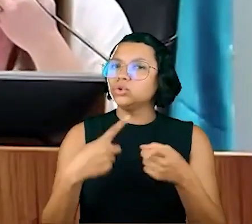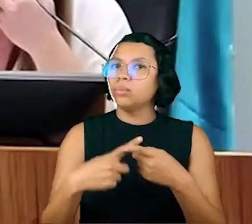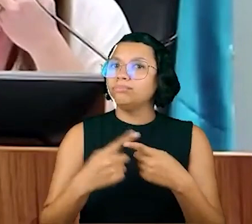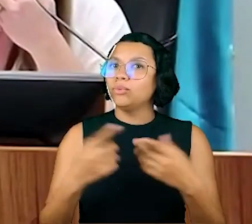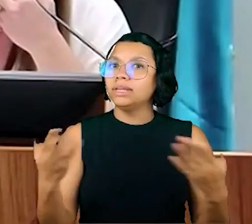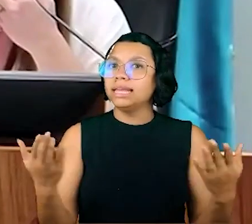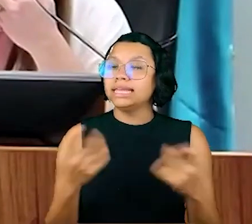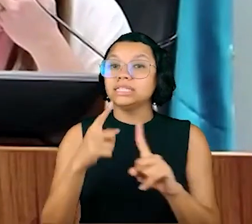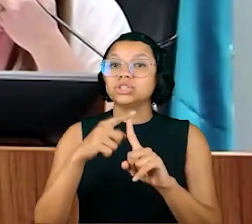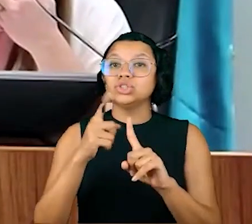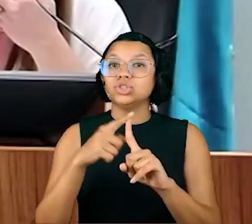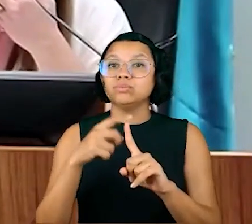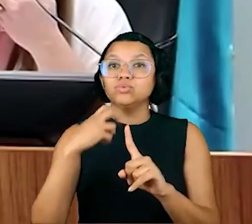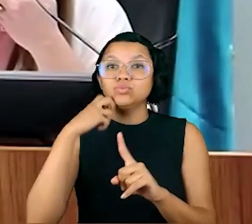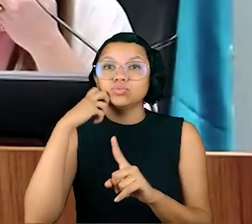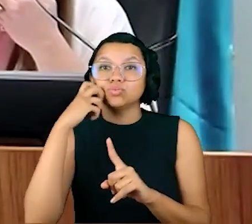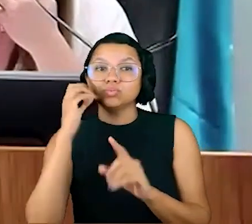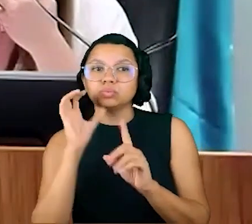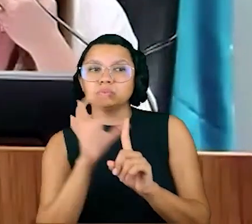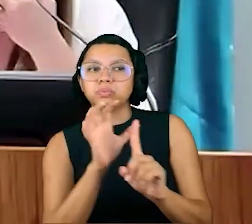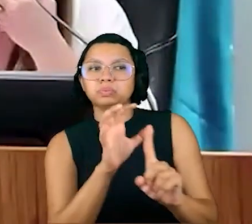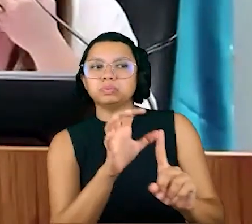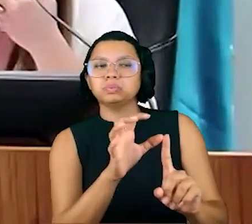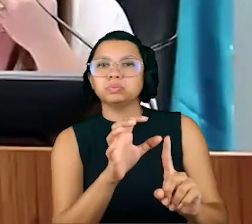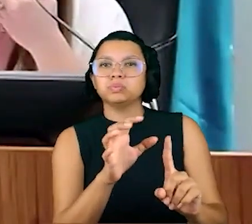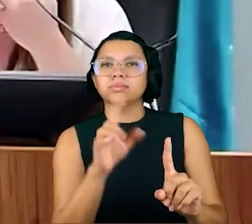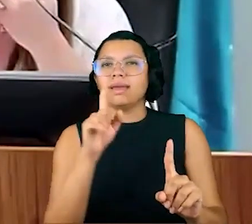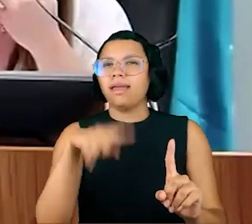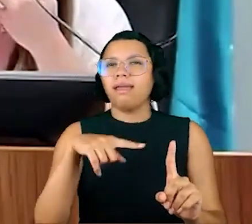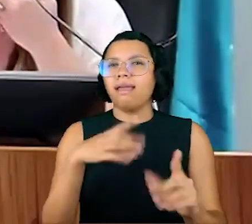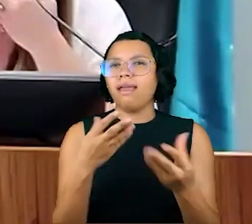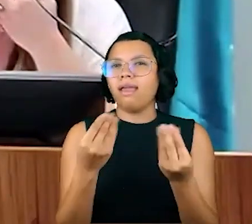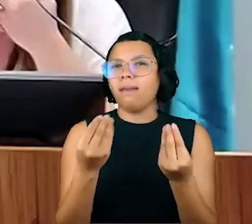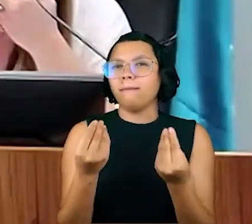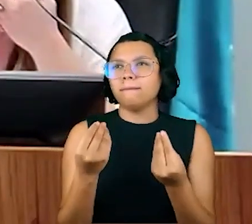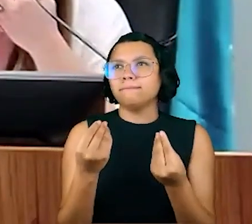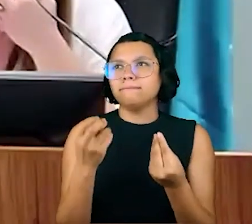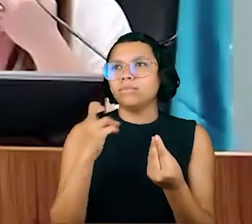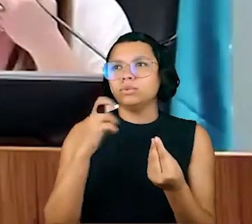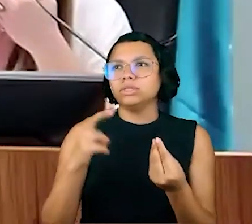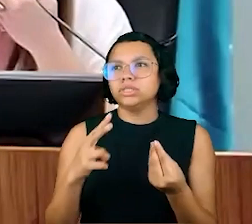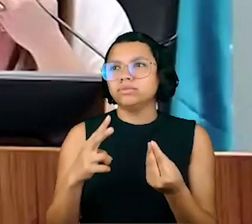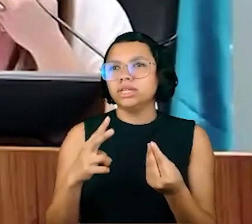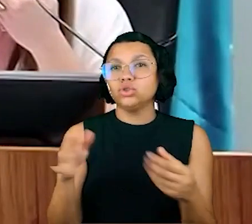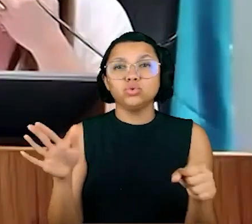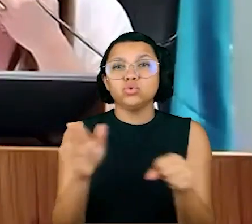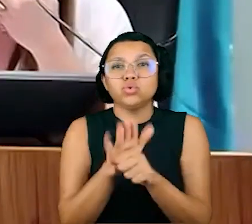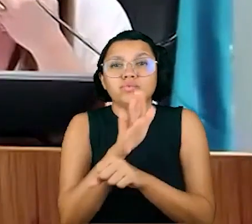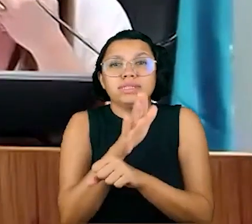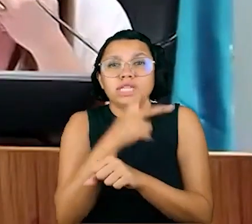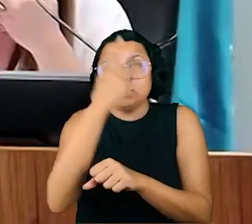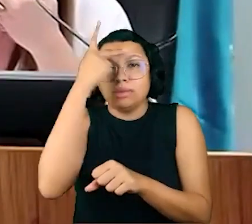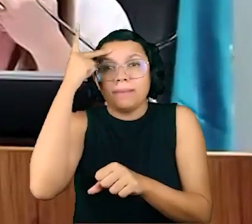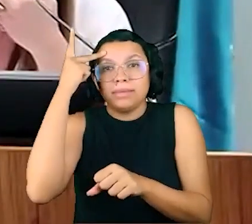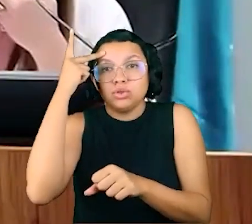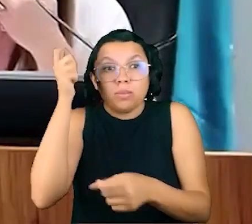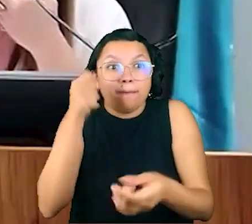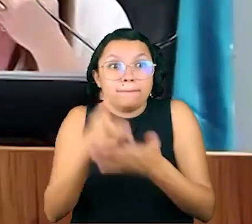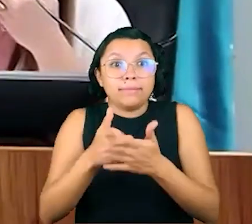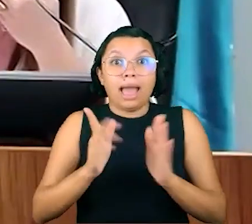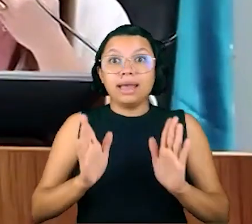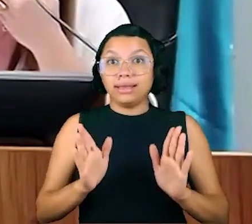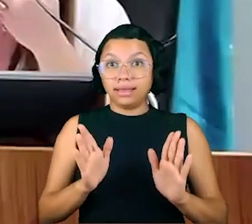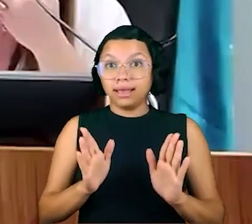esses constrangimentos são, muitas vezes, o que basta para que a pessoa